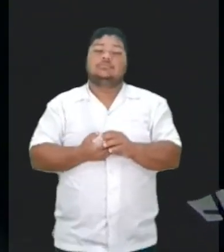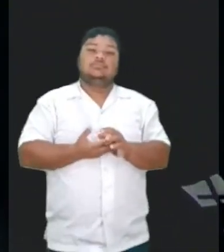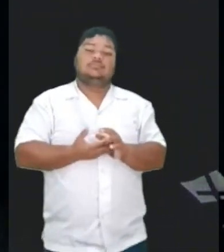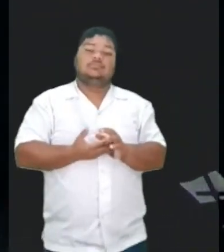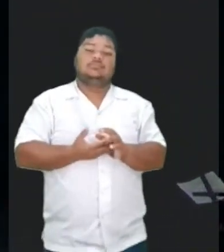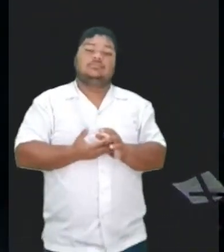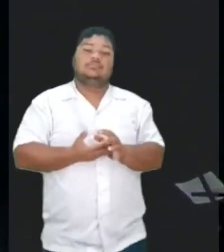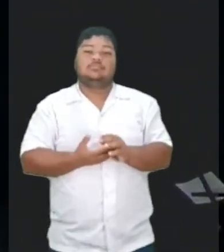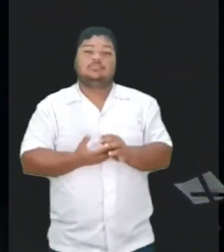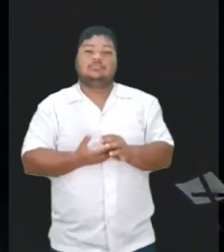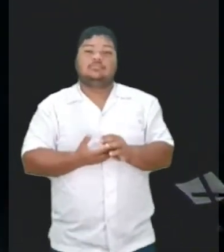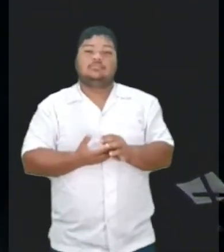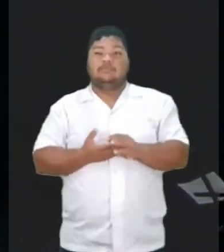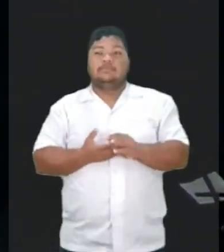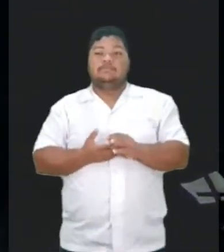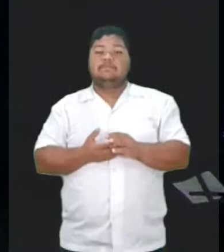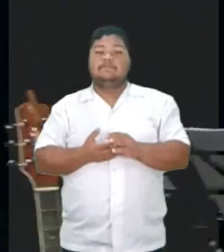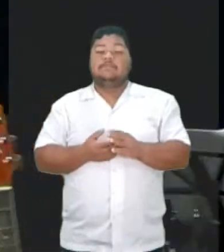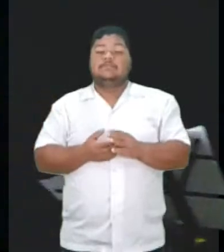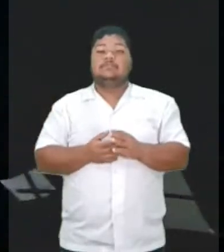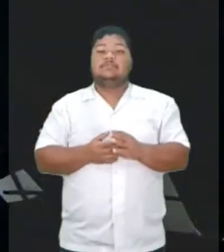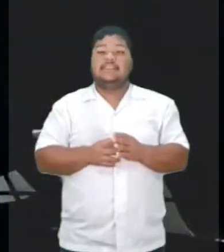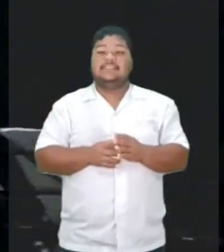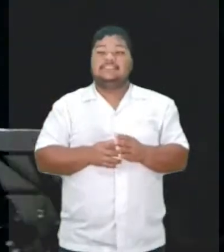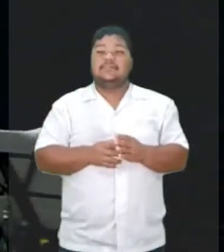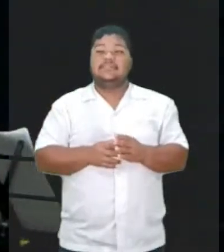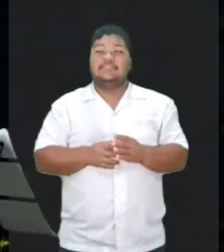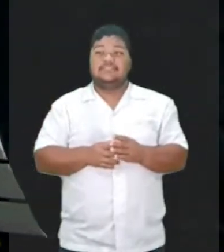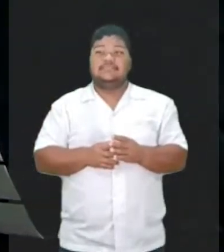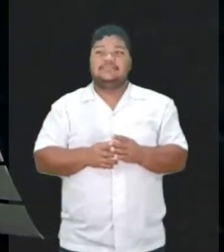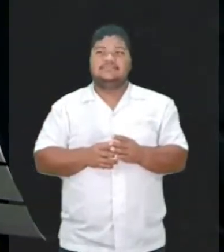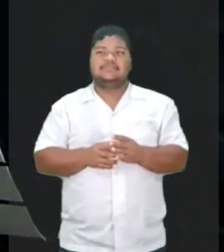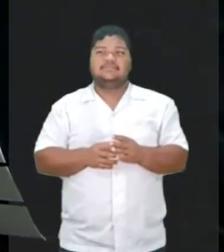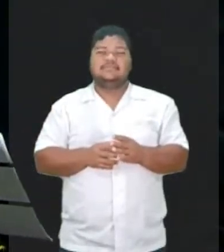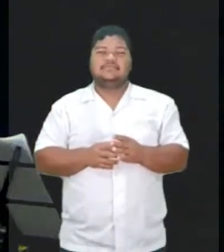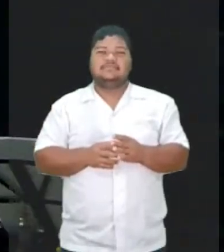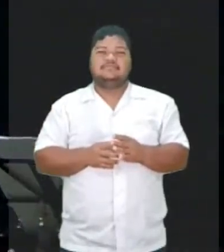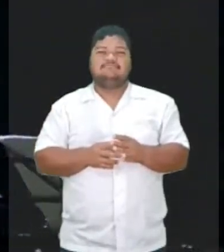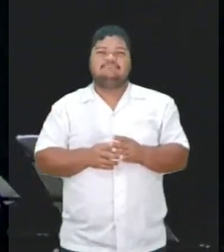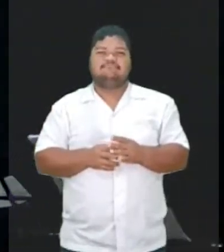mitocôndria. Ali tem informações genéticas da sua mãe.